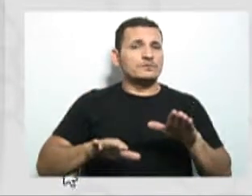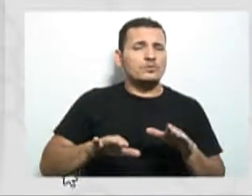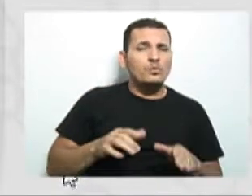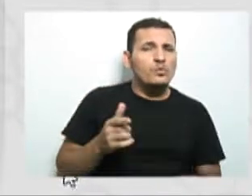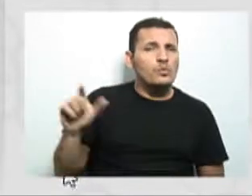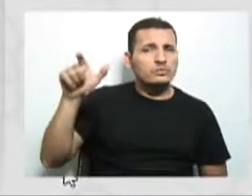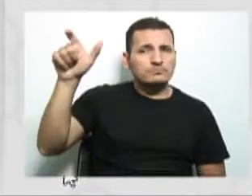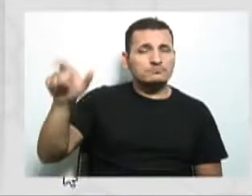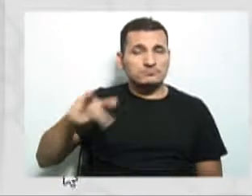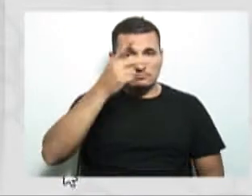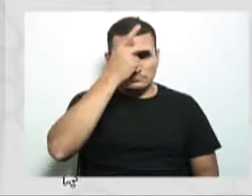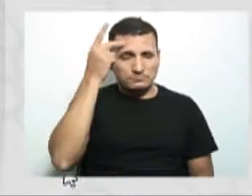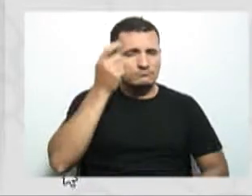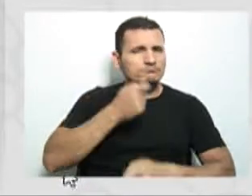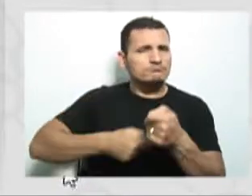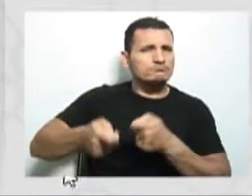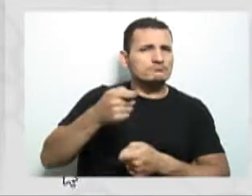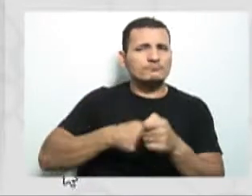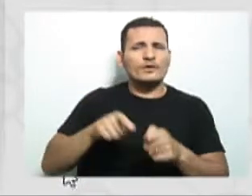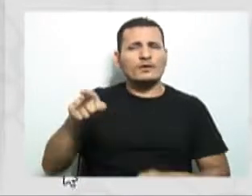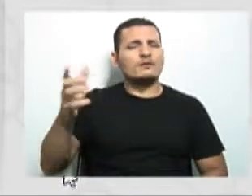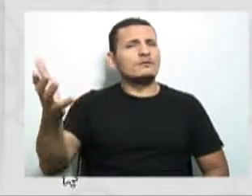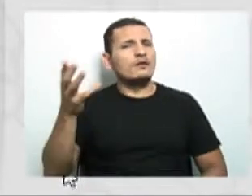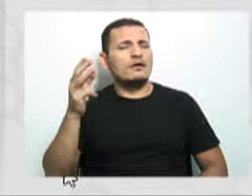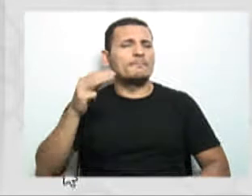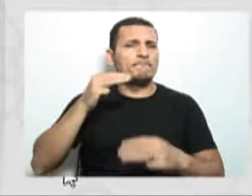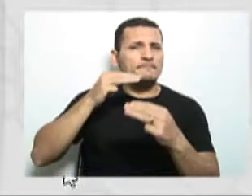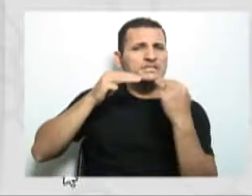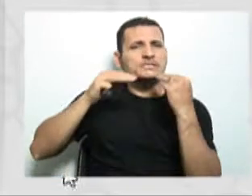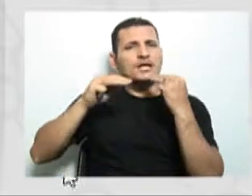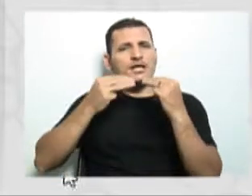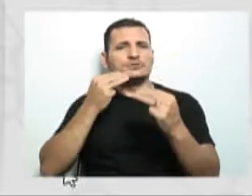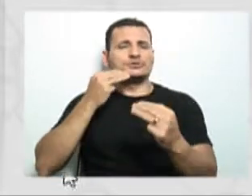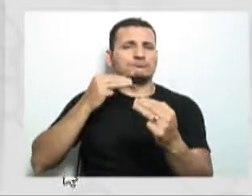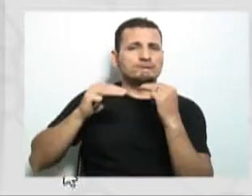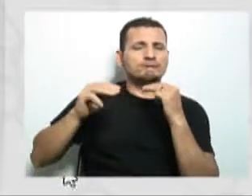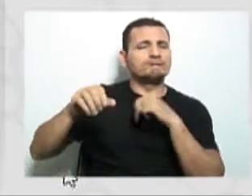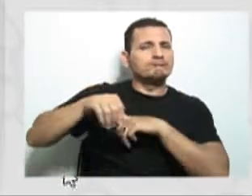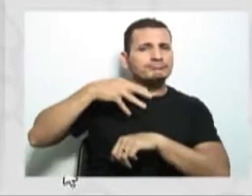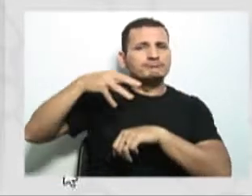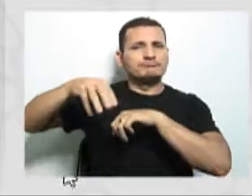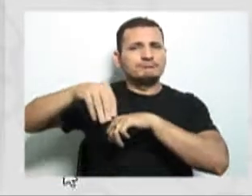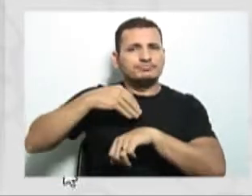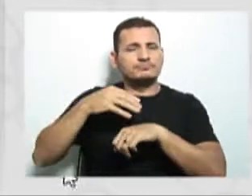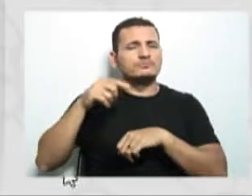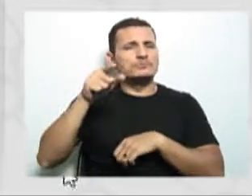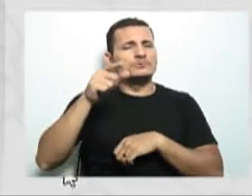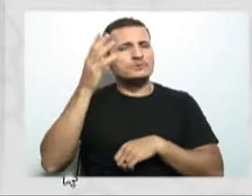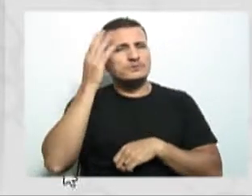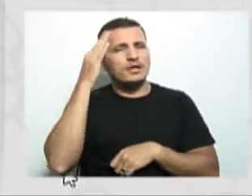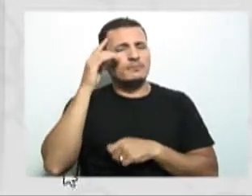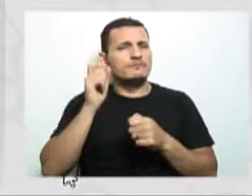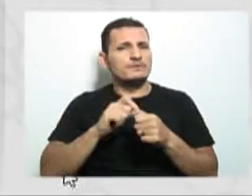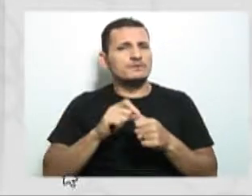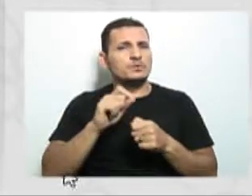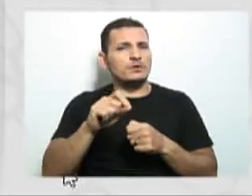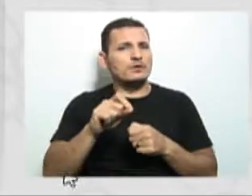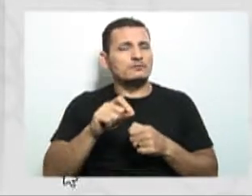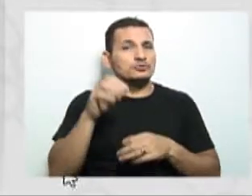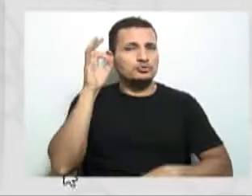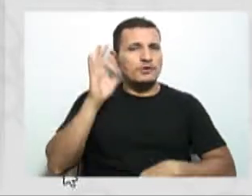negociar com você, quer passar essas mensagens aqui, para que você realmente faça o julgamento